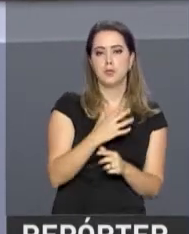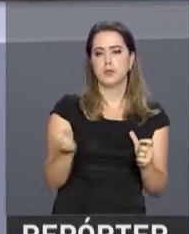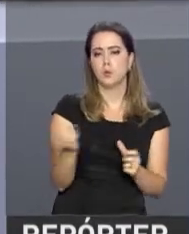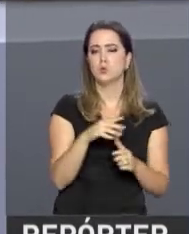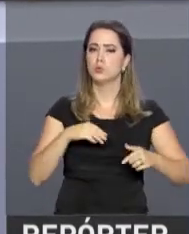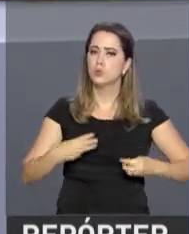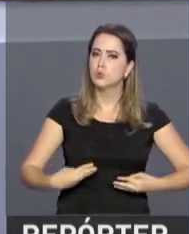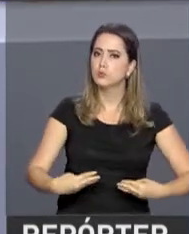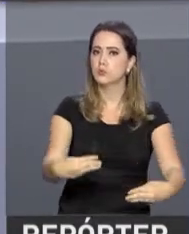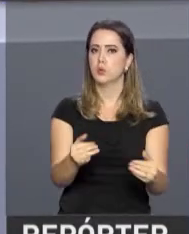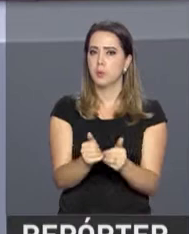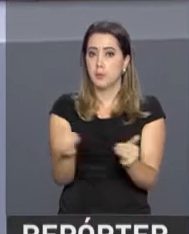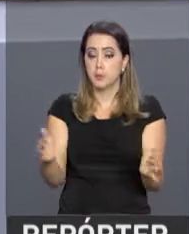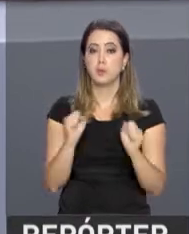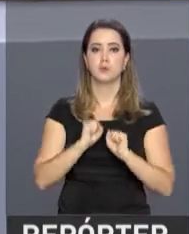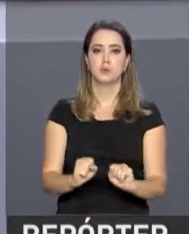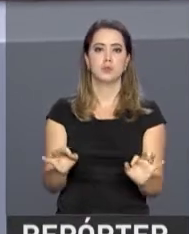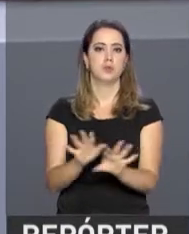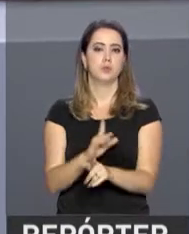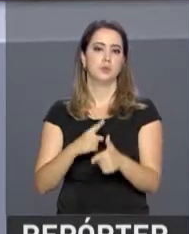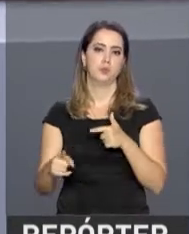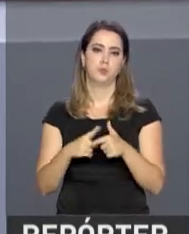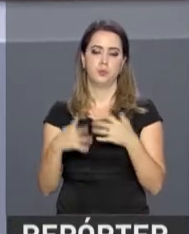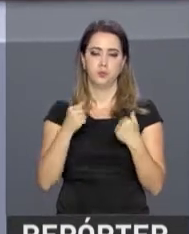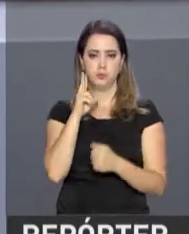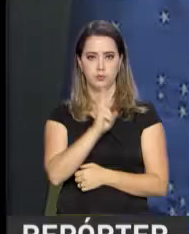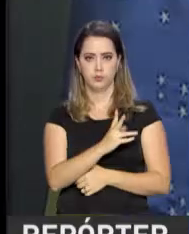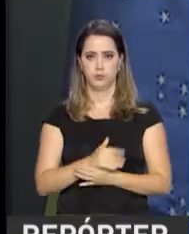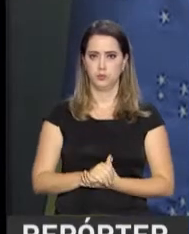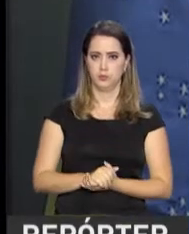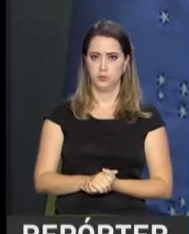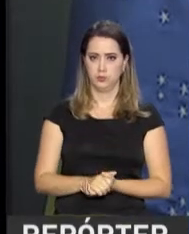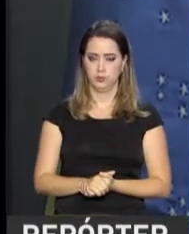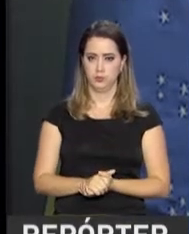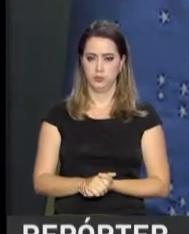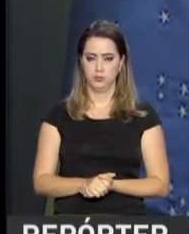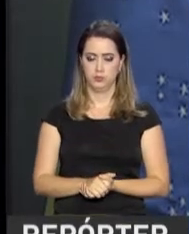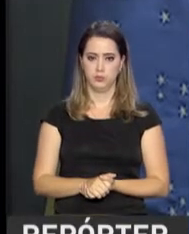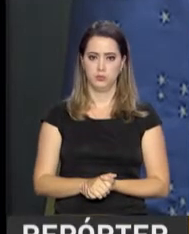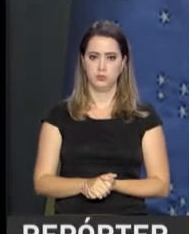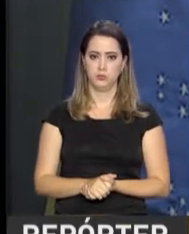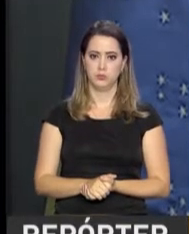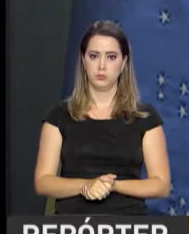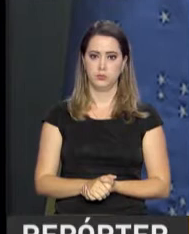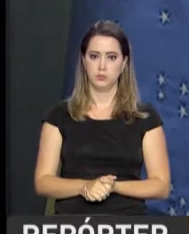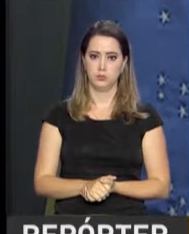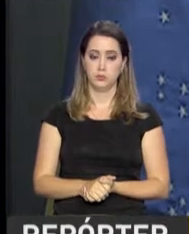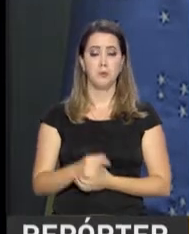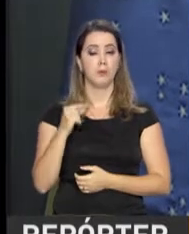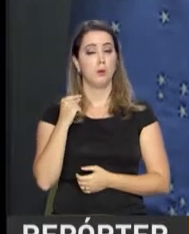abre portas para solucionar o problema vamos acompanhar ele vem atender